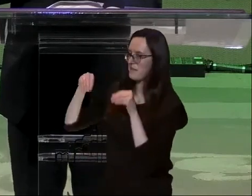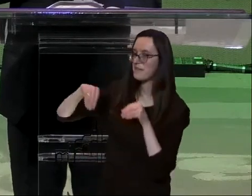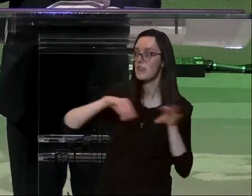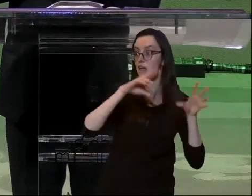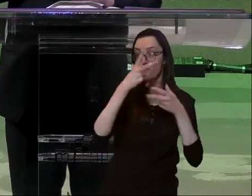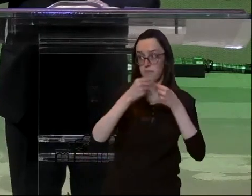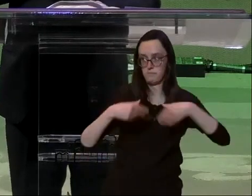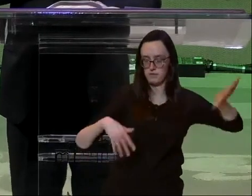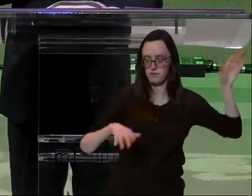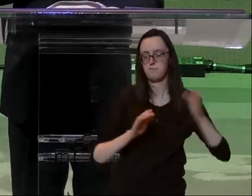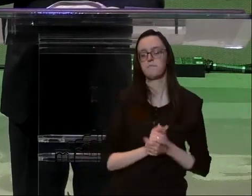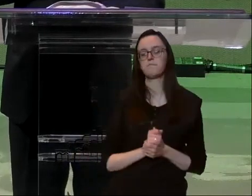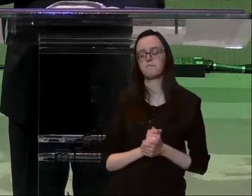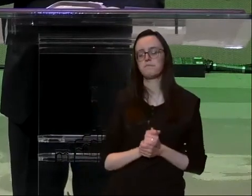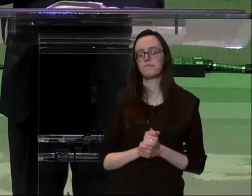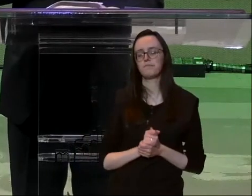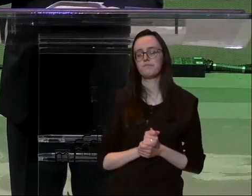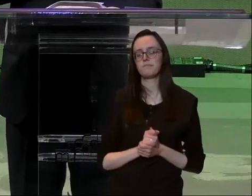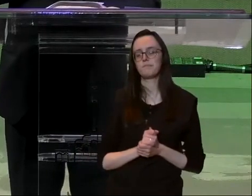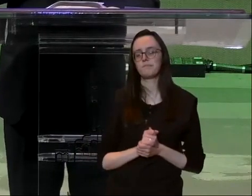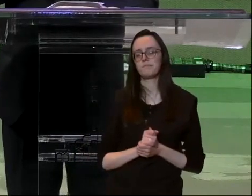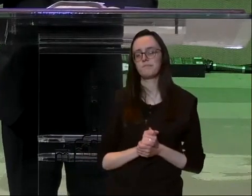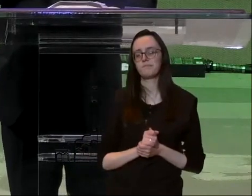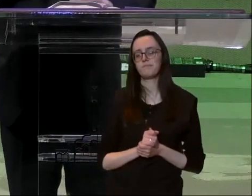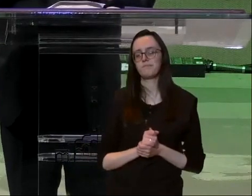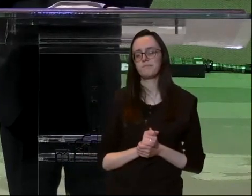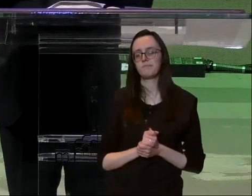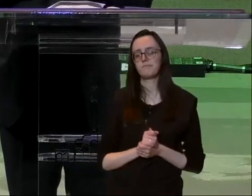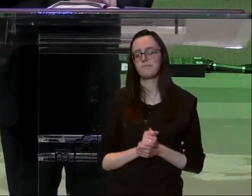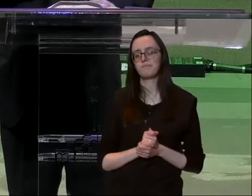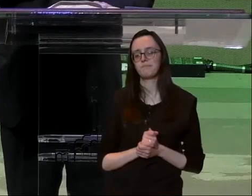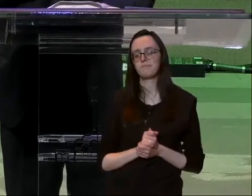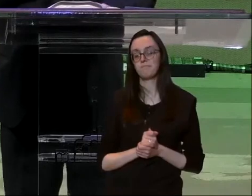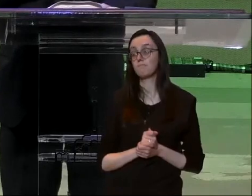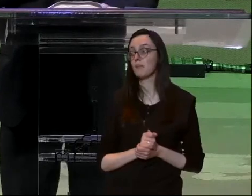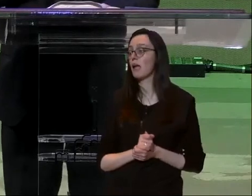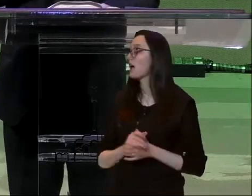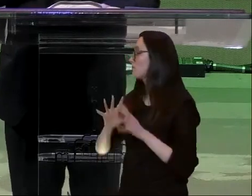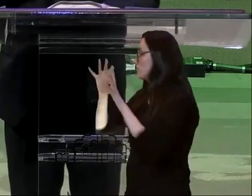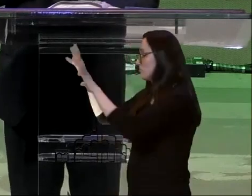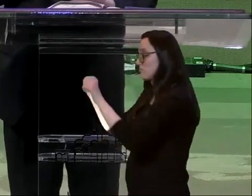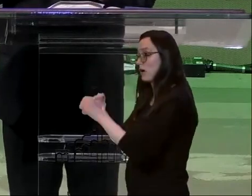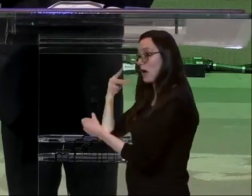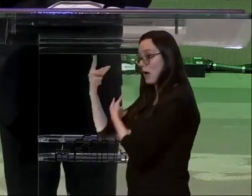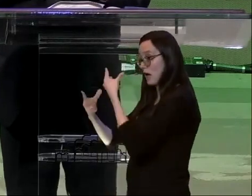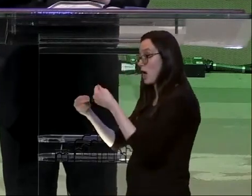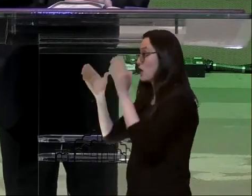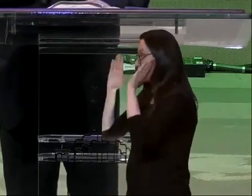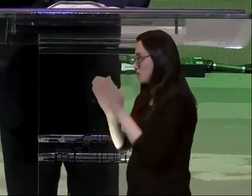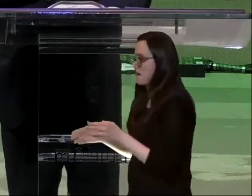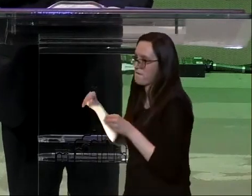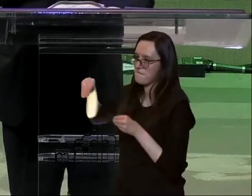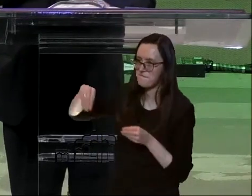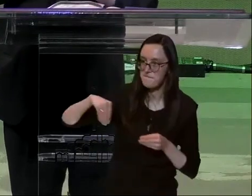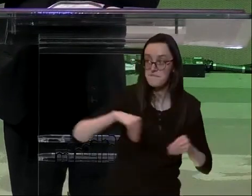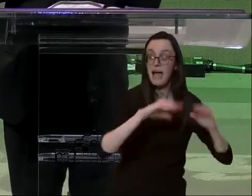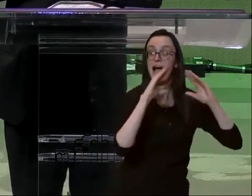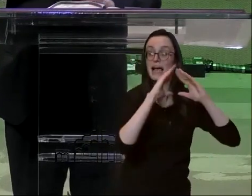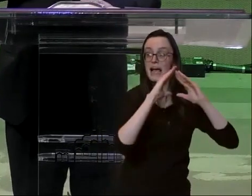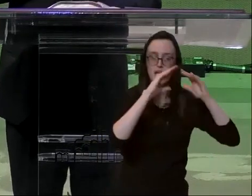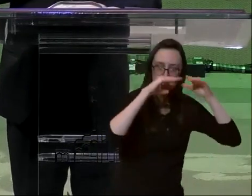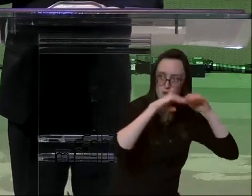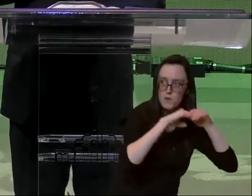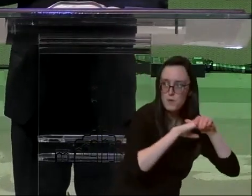dele. Tendo ele chegado ao outeiro, tomou das suas mãos e os depositou em casa,